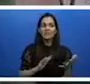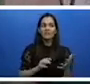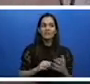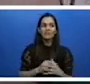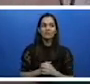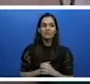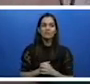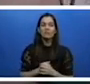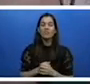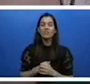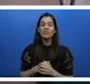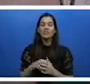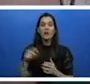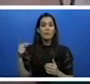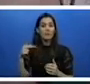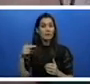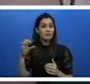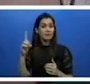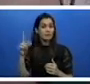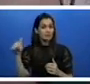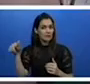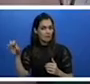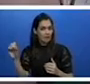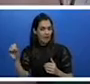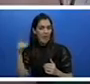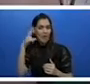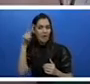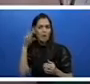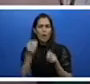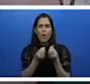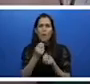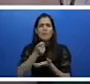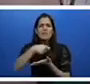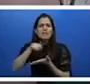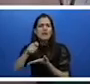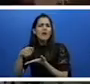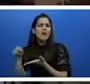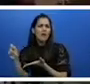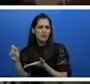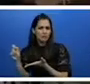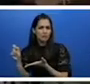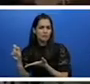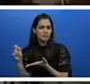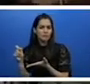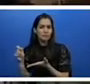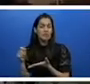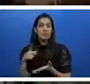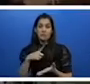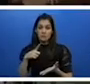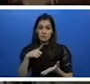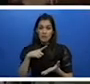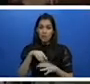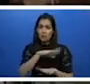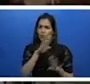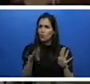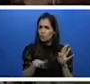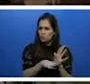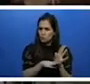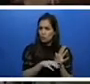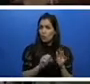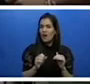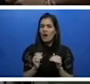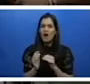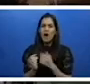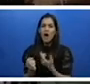170, relembrando a escrita do número decimal, que eu tenho a parte inteira que vem antes da